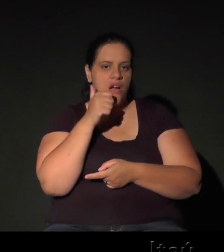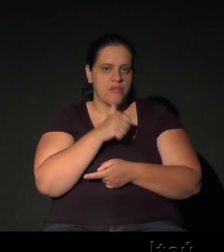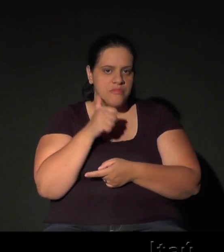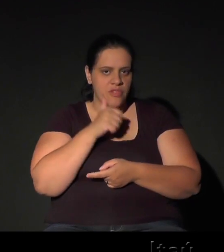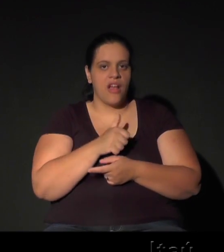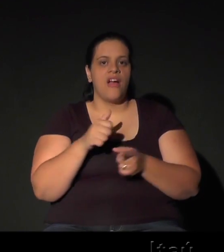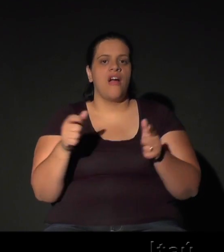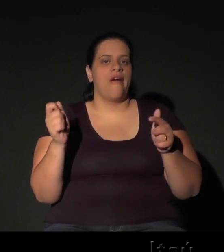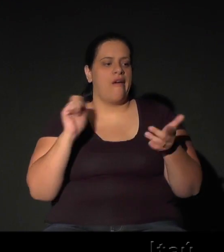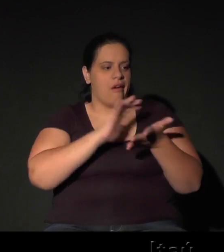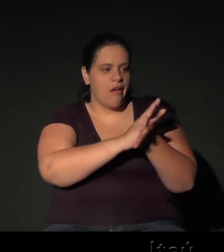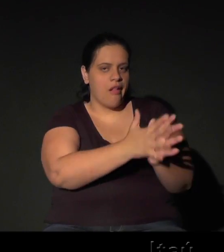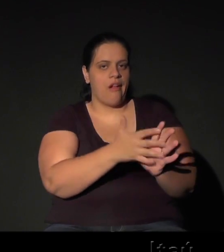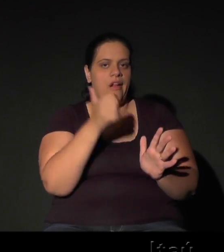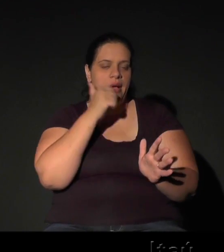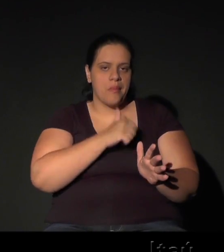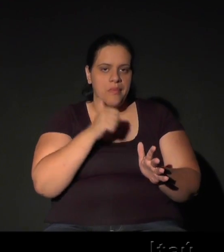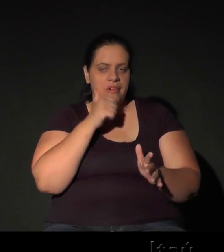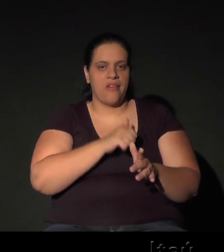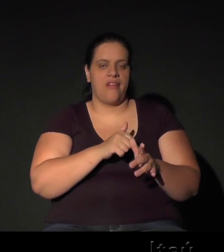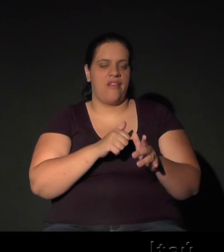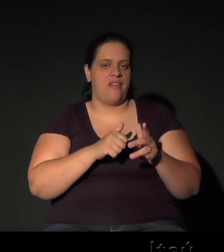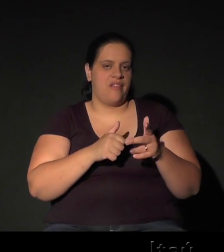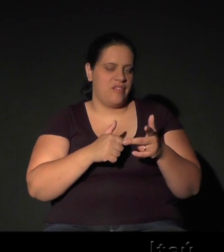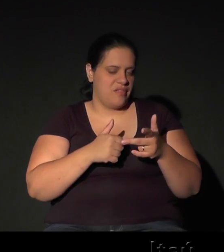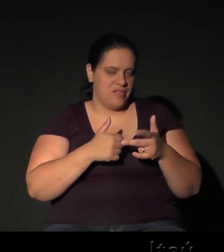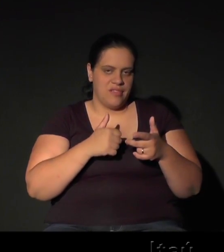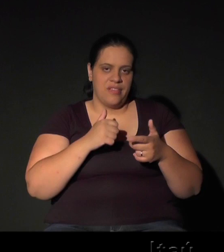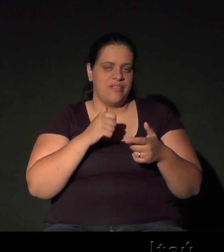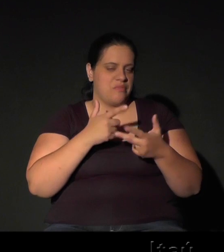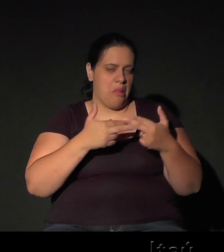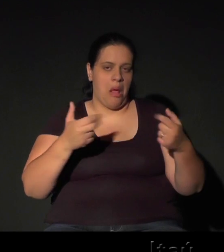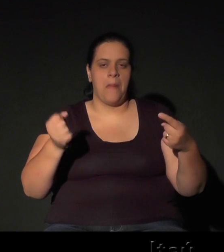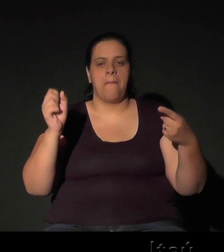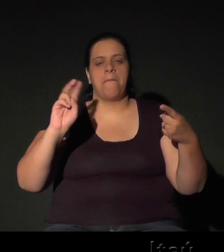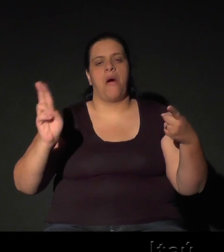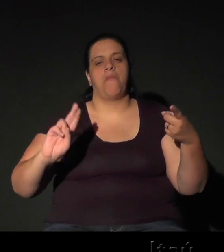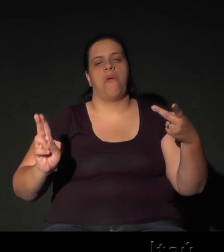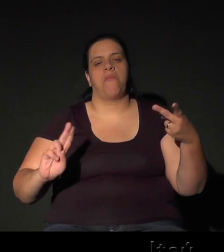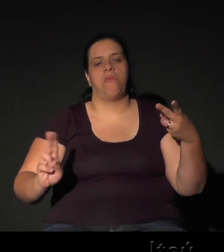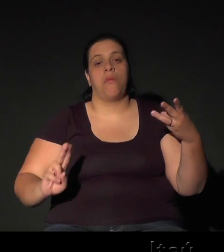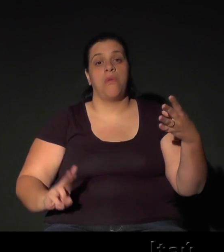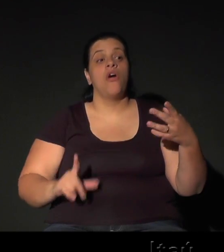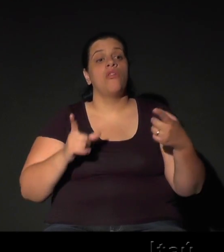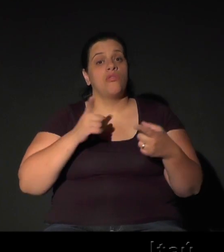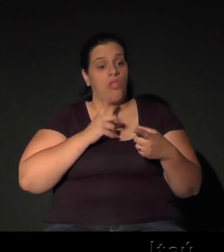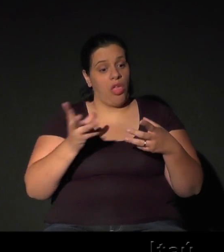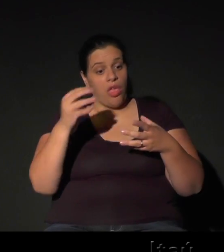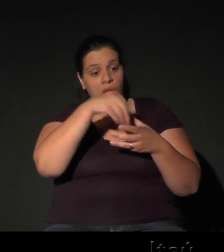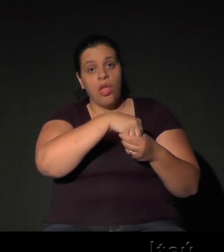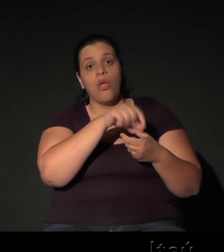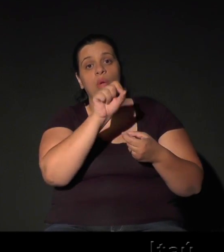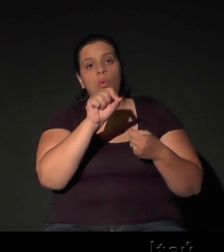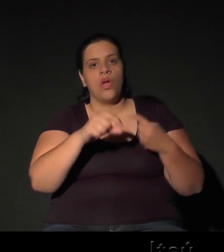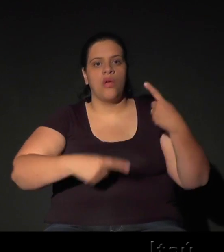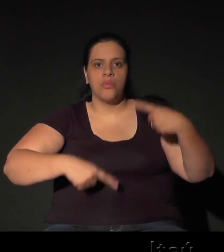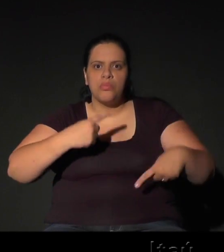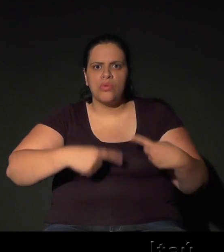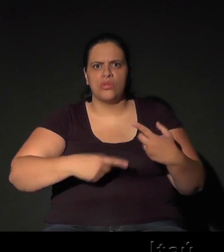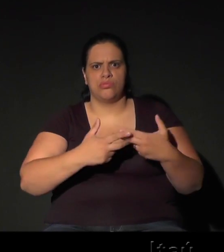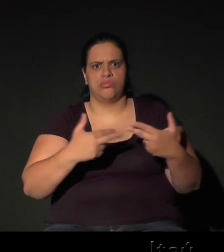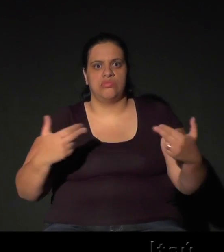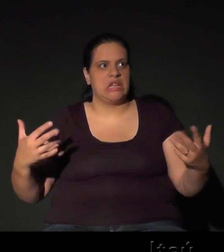em dívida de todo tipo simbólico doméstica eh pensão e a começaram a colocar políticos e isso criou